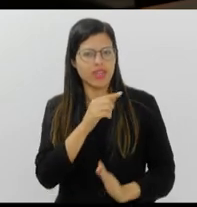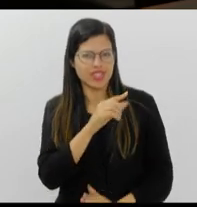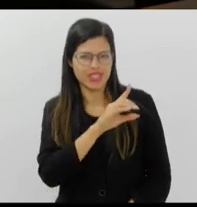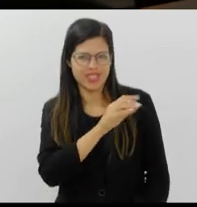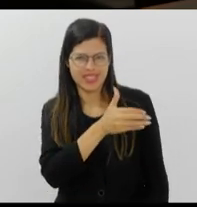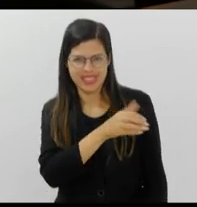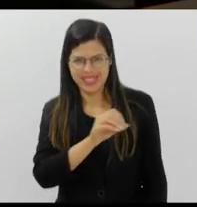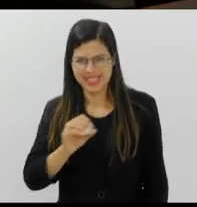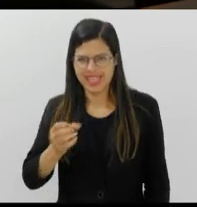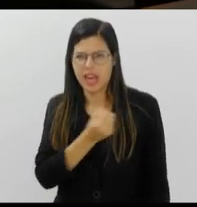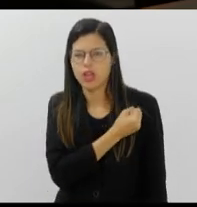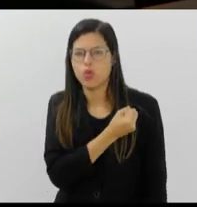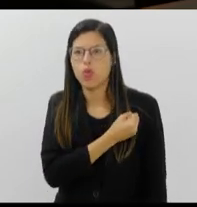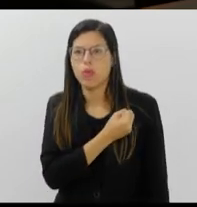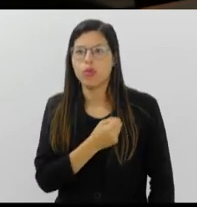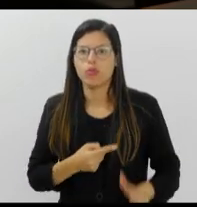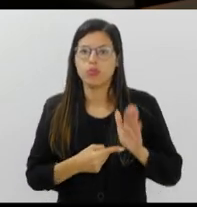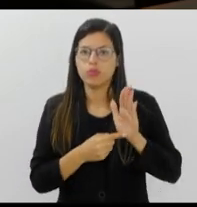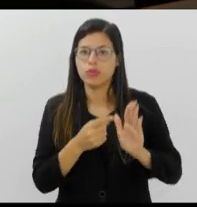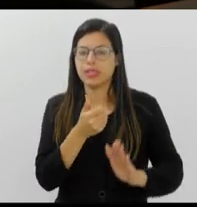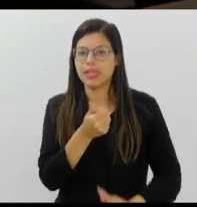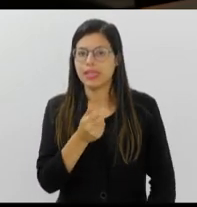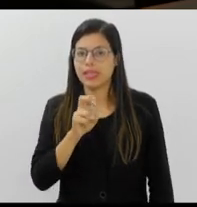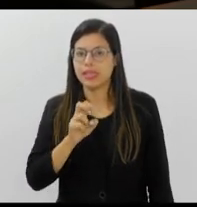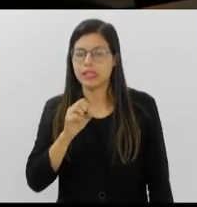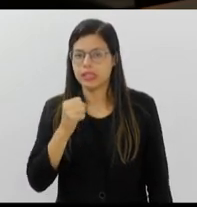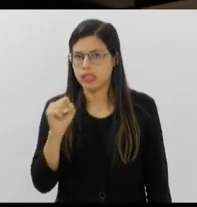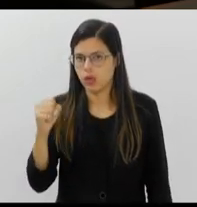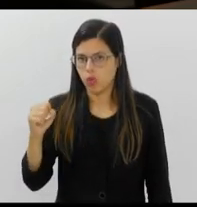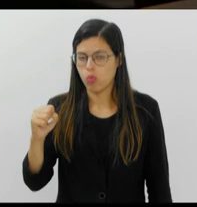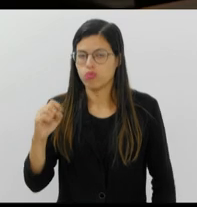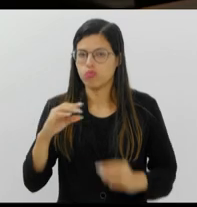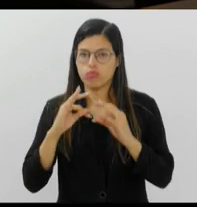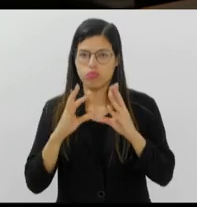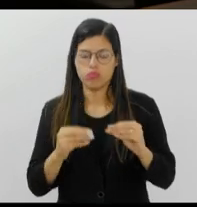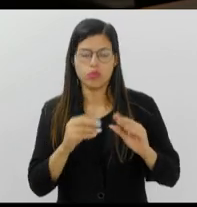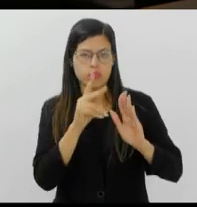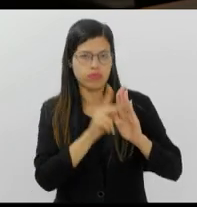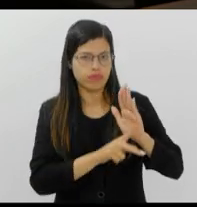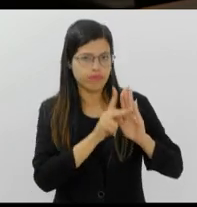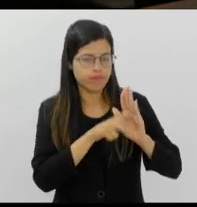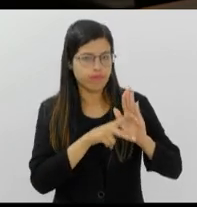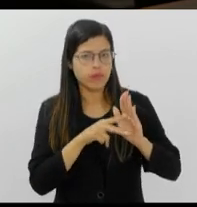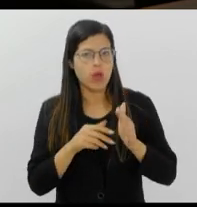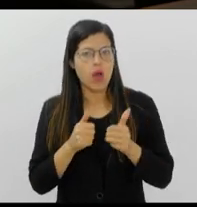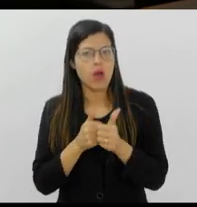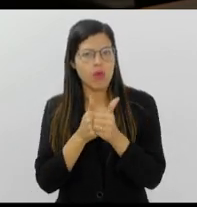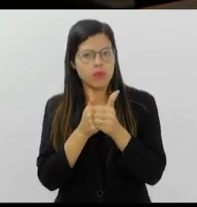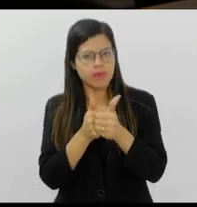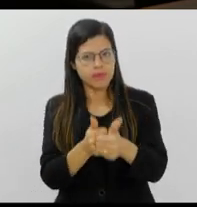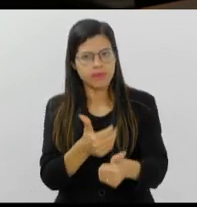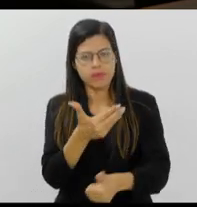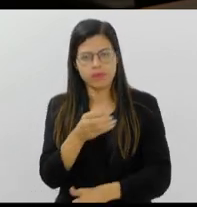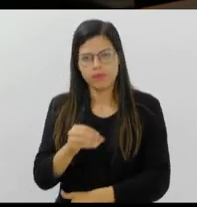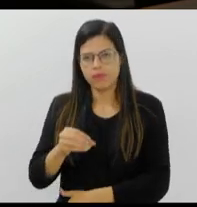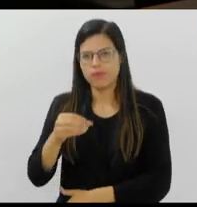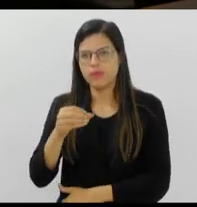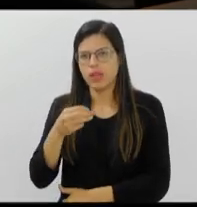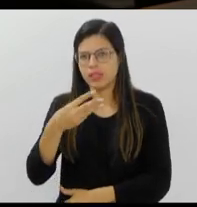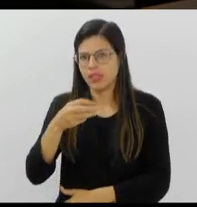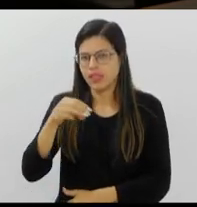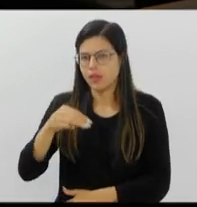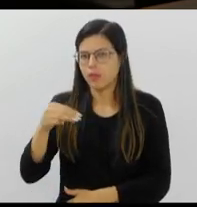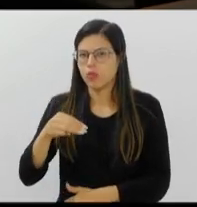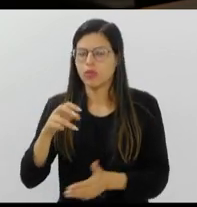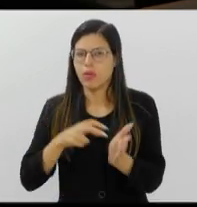ser exposto por aproximadamente 15 segundos no mínimo. Todos esses projetos você acompanha a partir de 10h30 da manhã, ao vivo, aqui